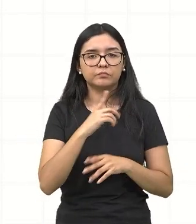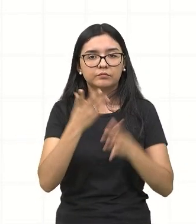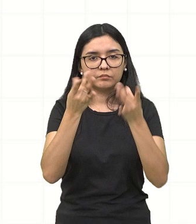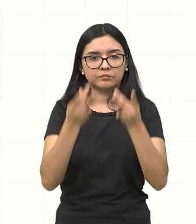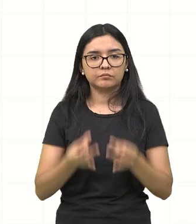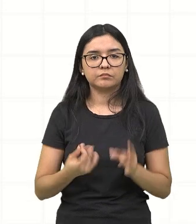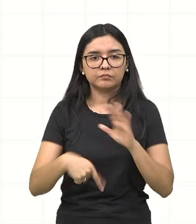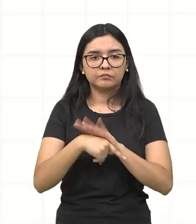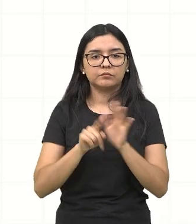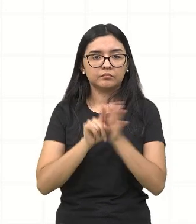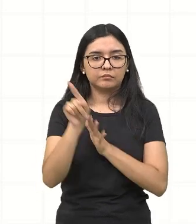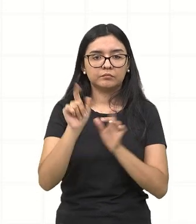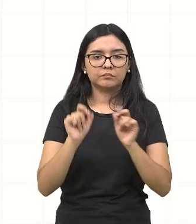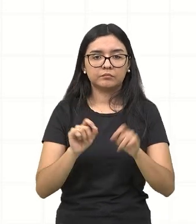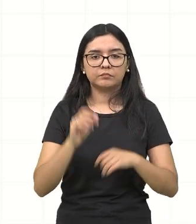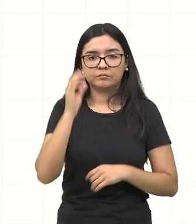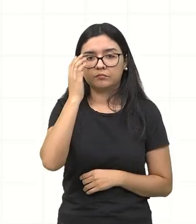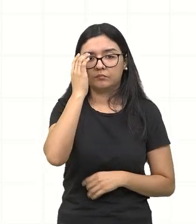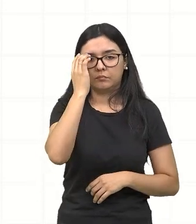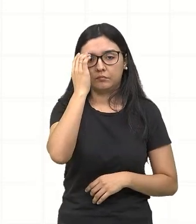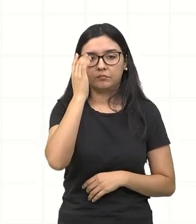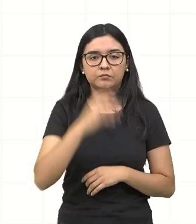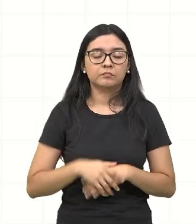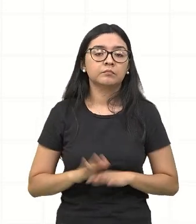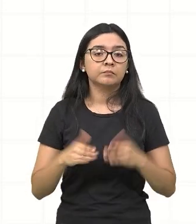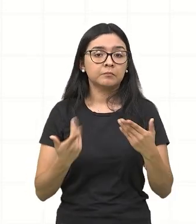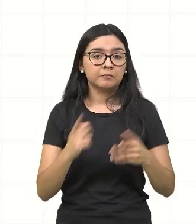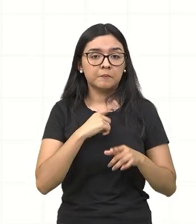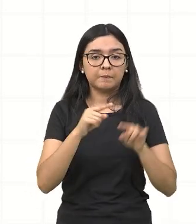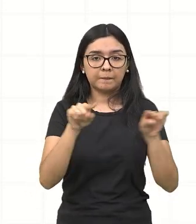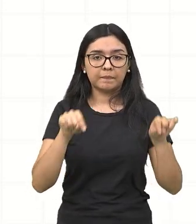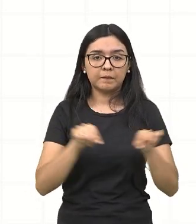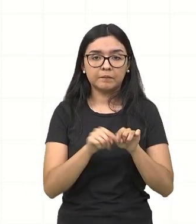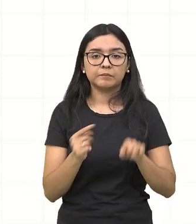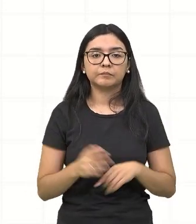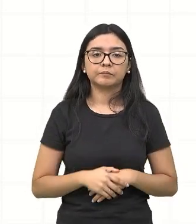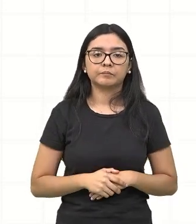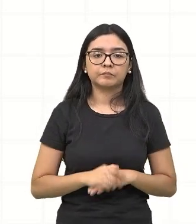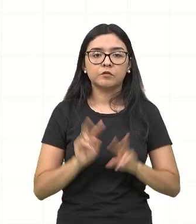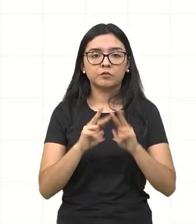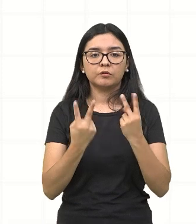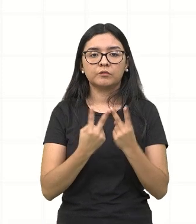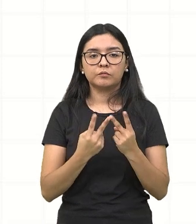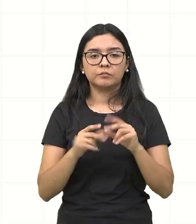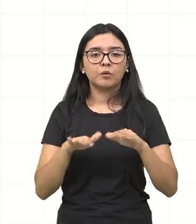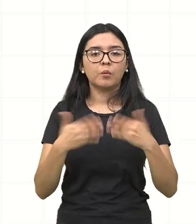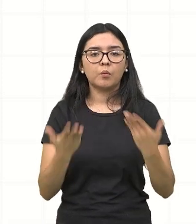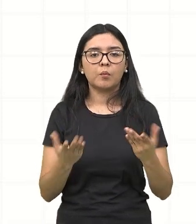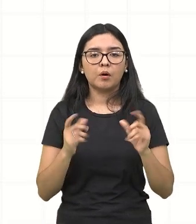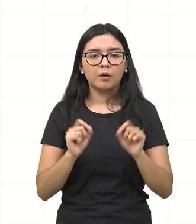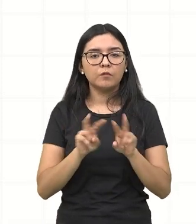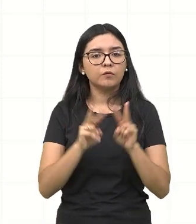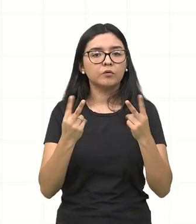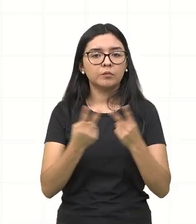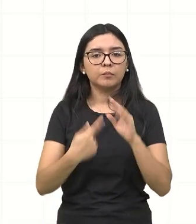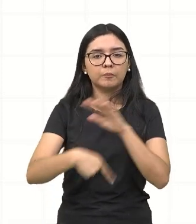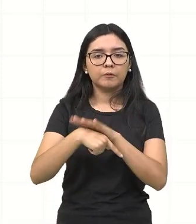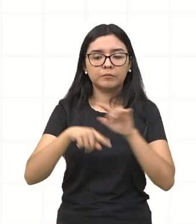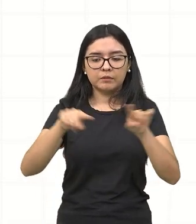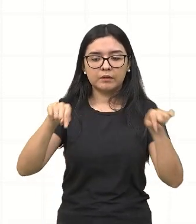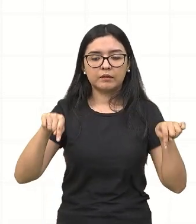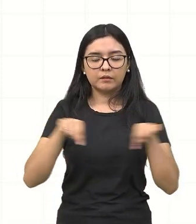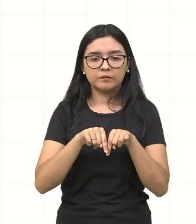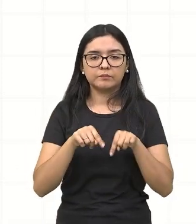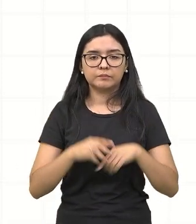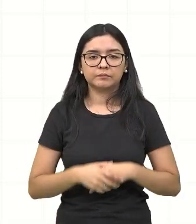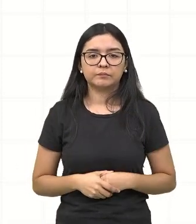detalhamento dessa questão aqui, ó. Considerando o cubo como unidade de medida de volume, qual é o volume,